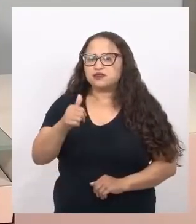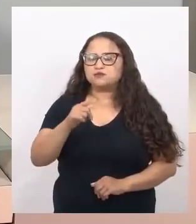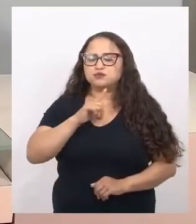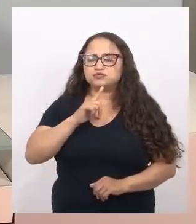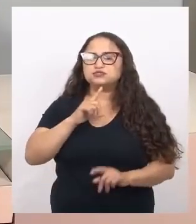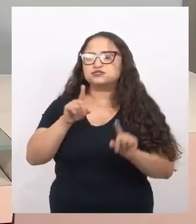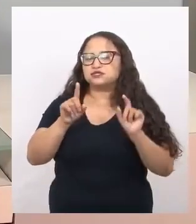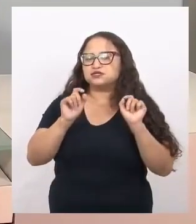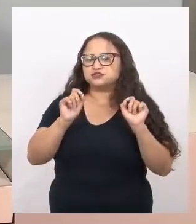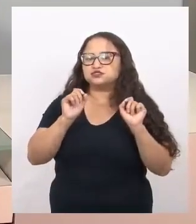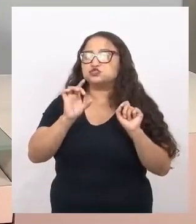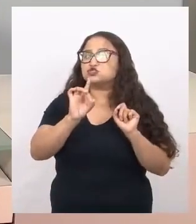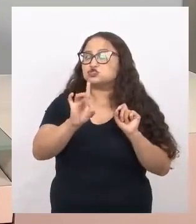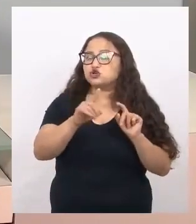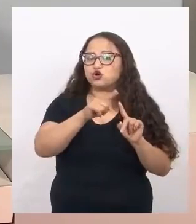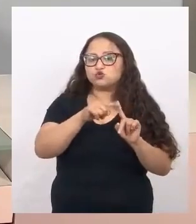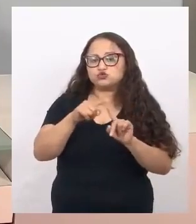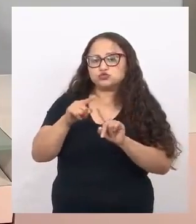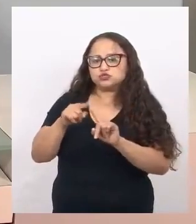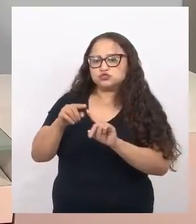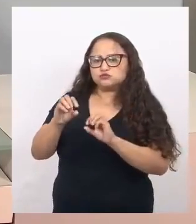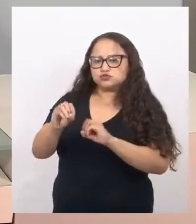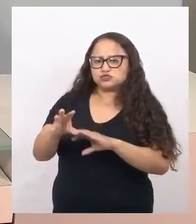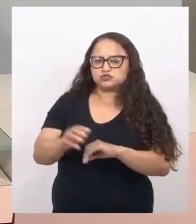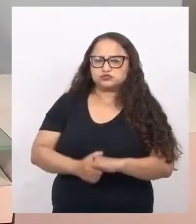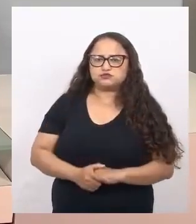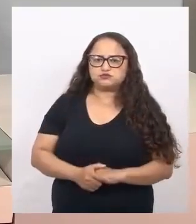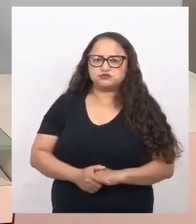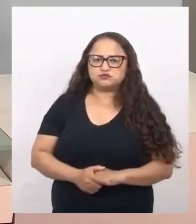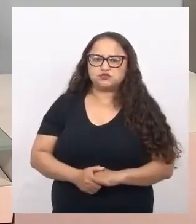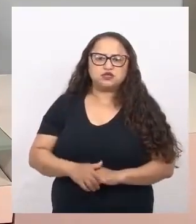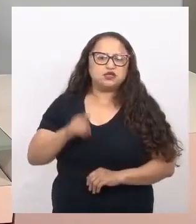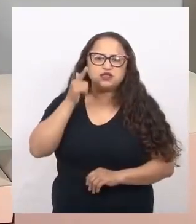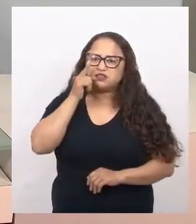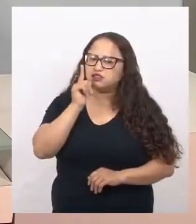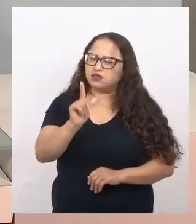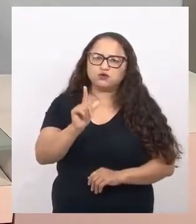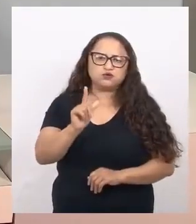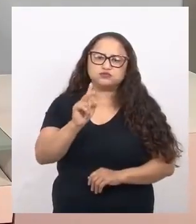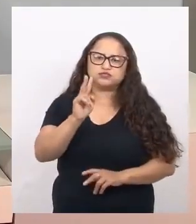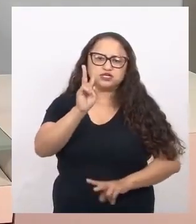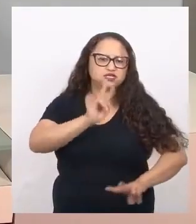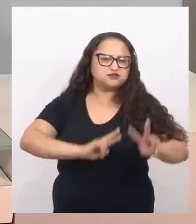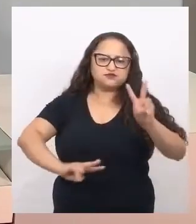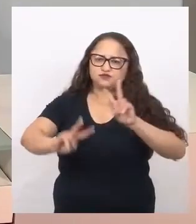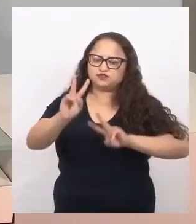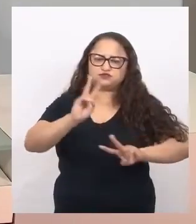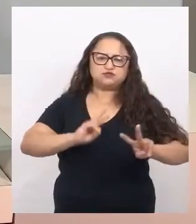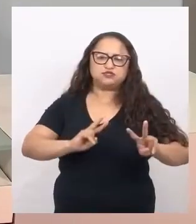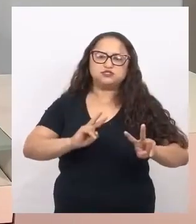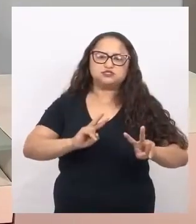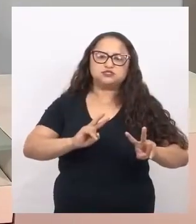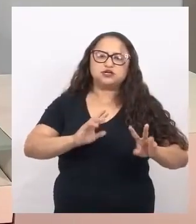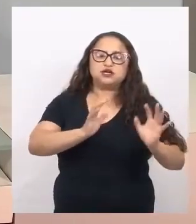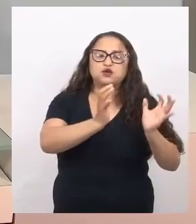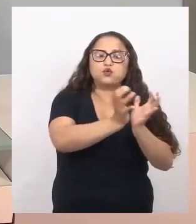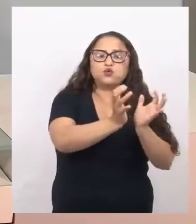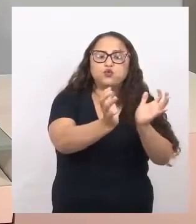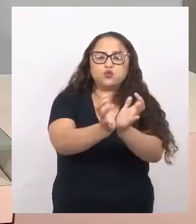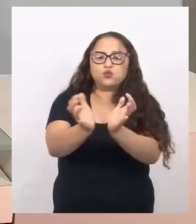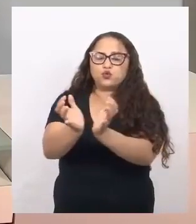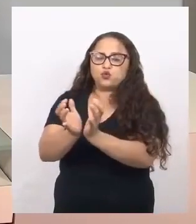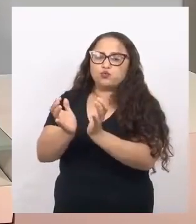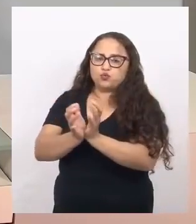apontar só o tipo de ensino. Ele ainda não consegue visualizar nenhum docente, tá? Nenhum docente nessa parte do processo de atribuição